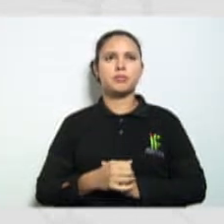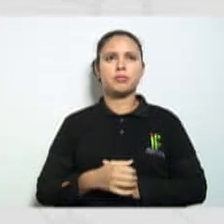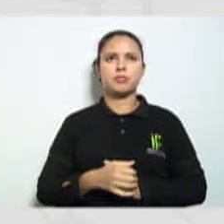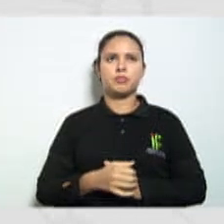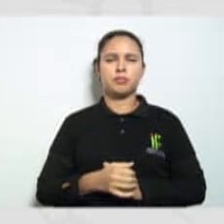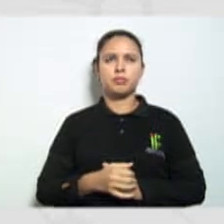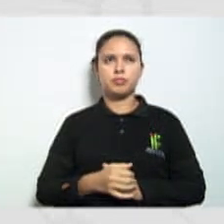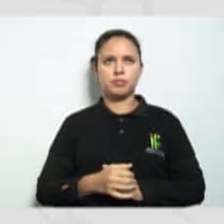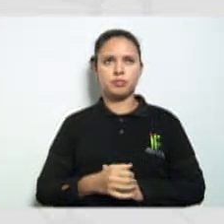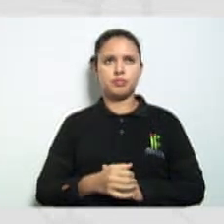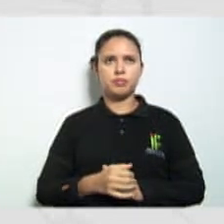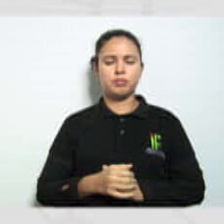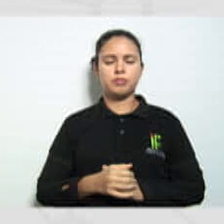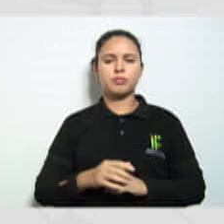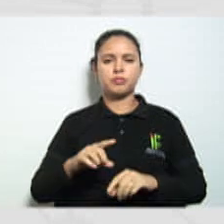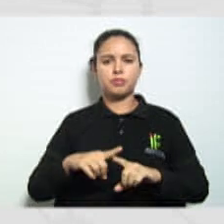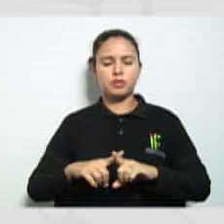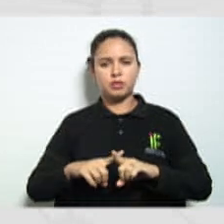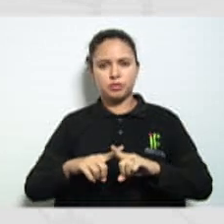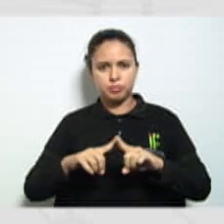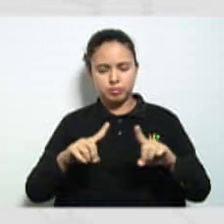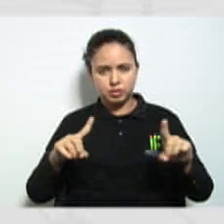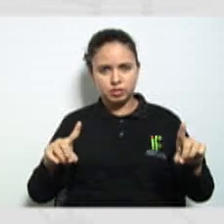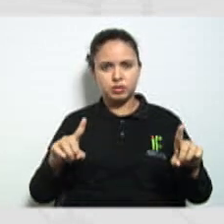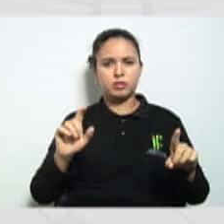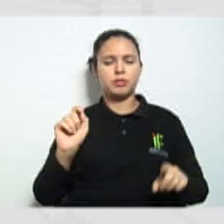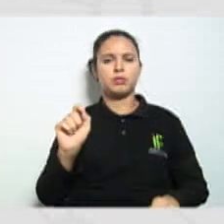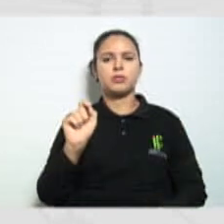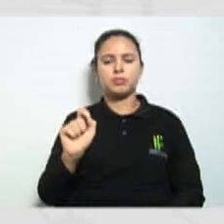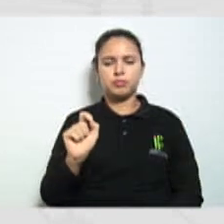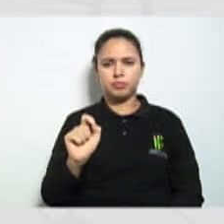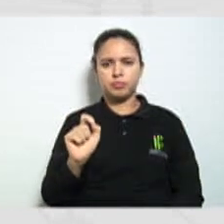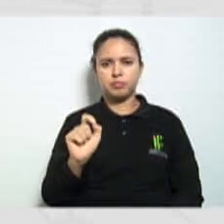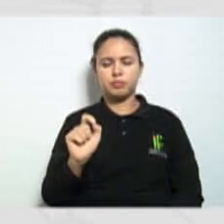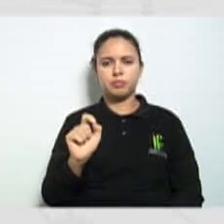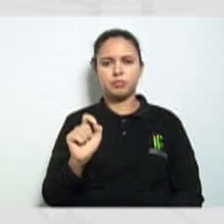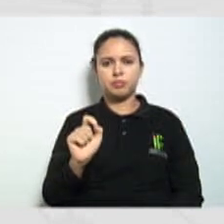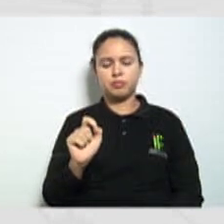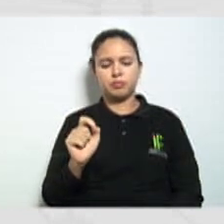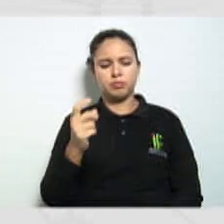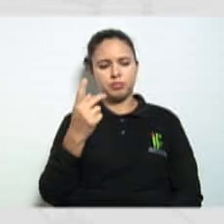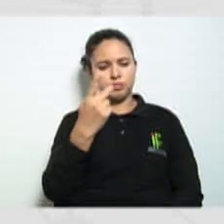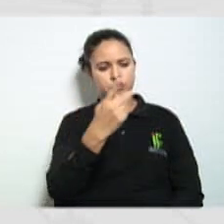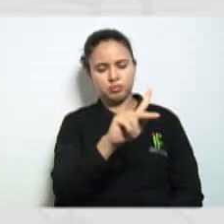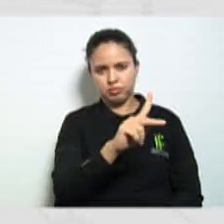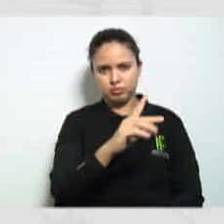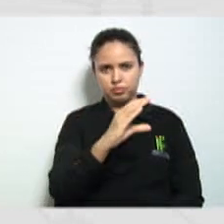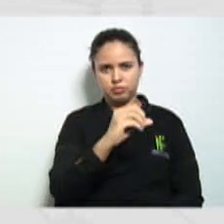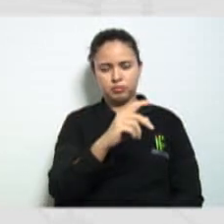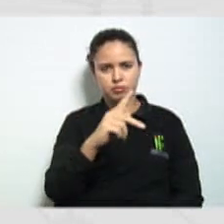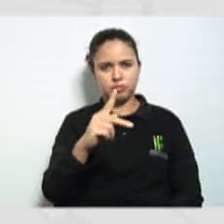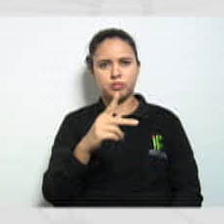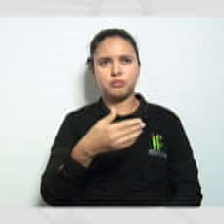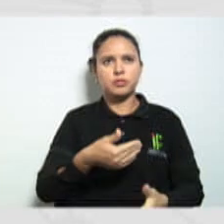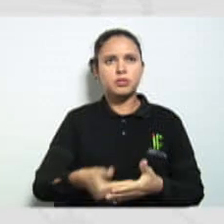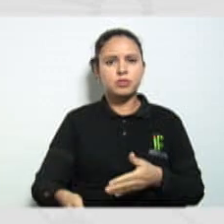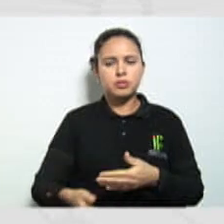Mas nada impede que uma cooperativa que atua no